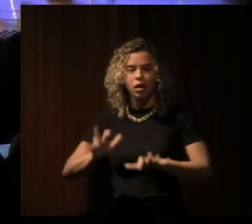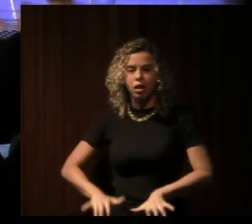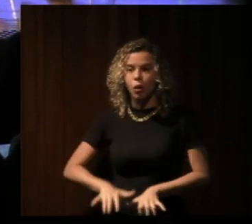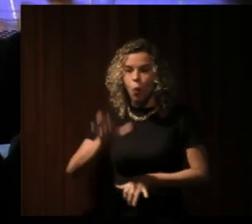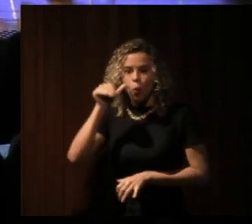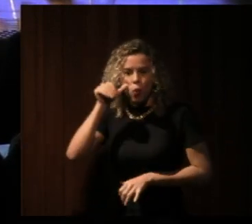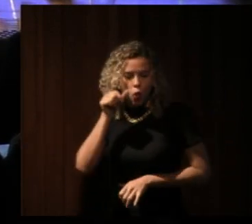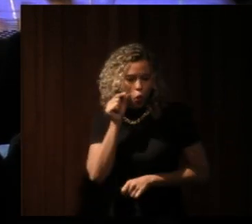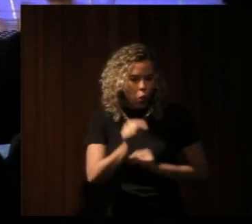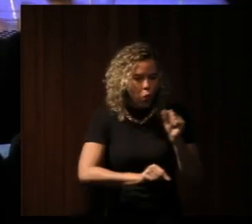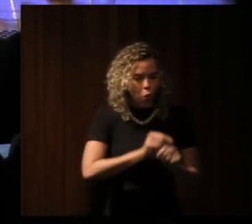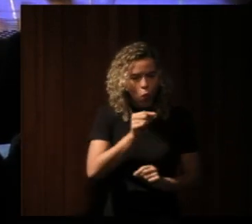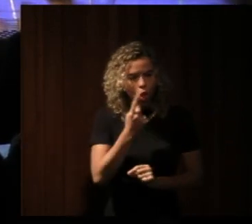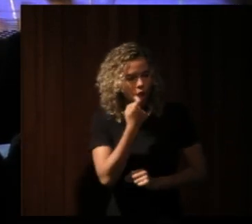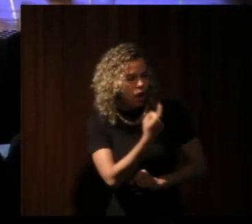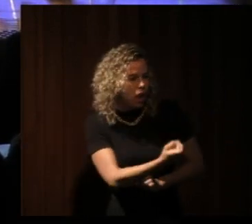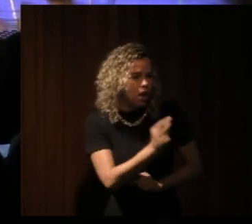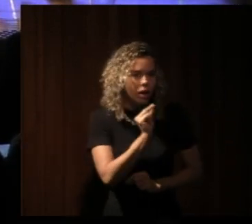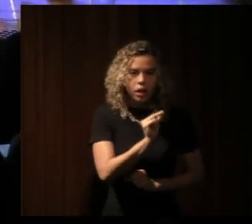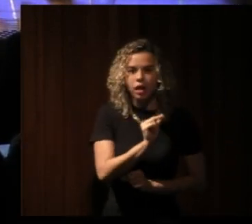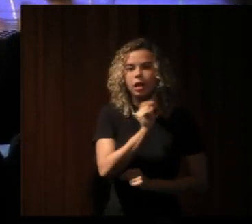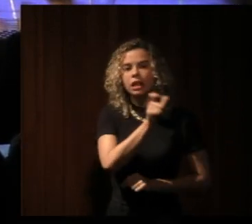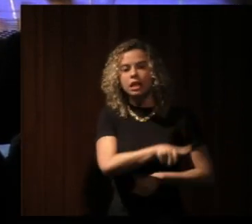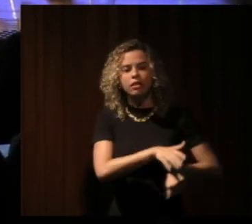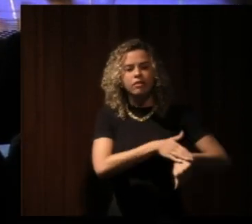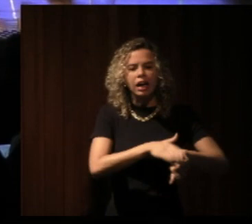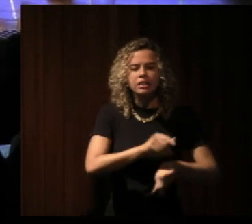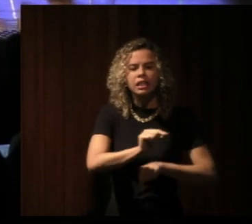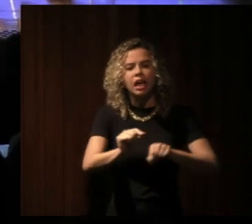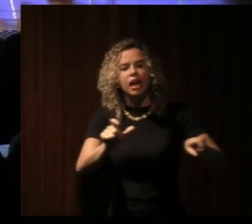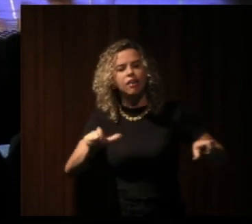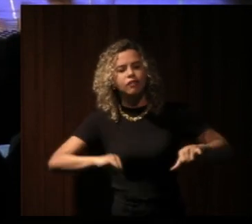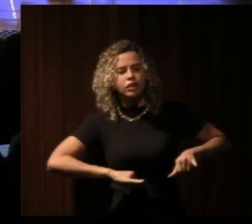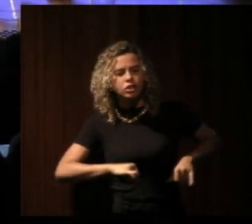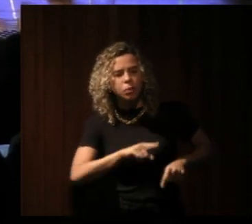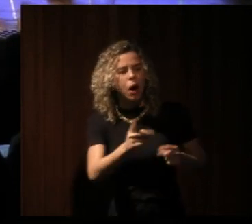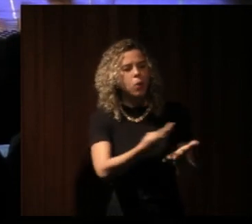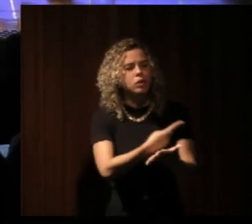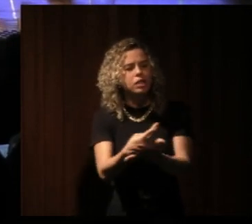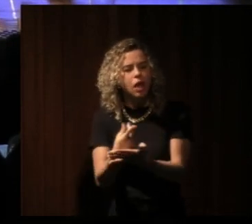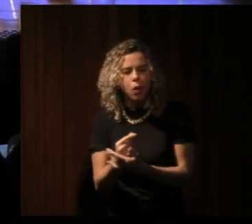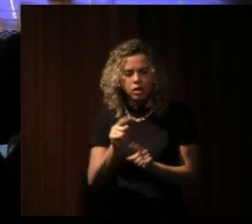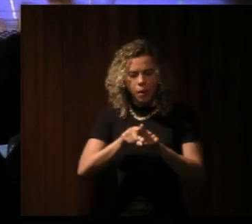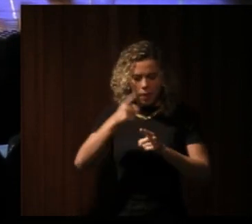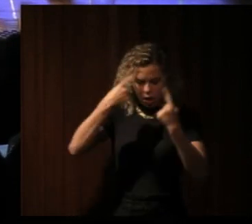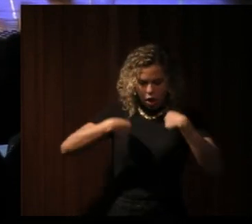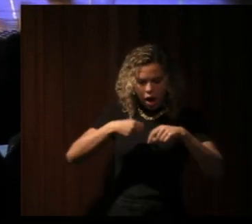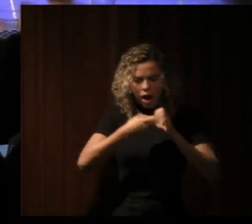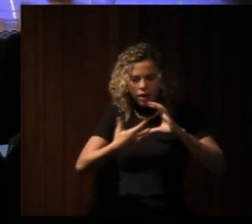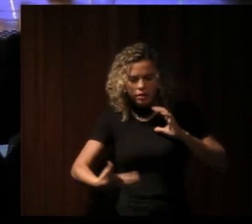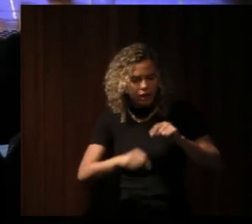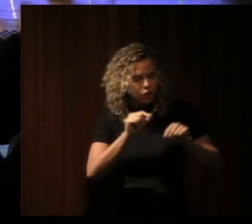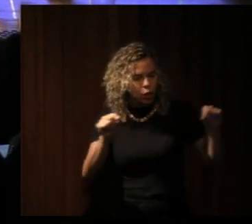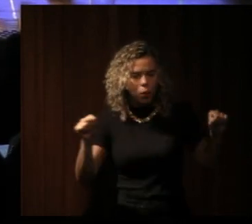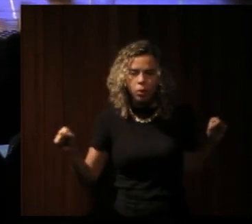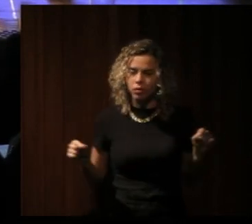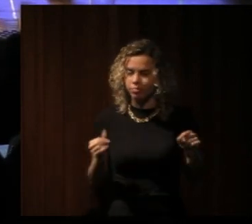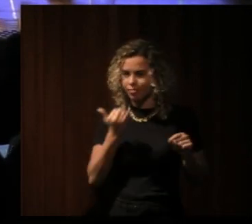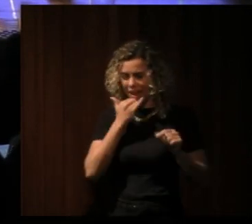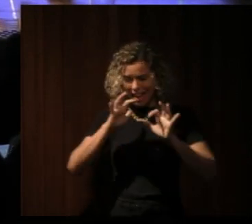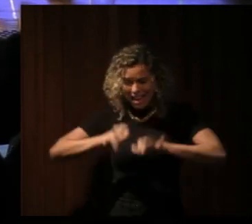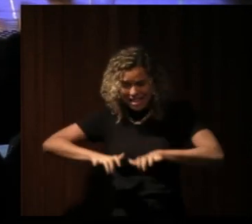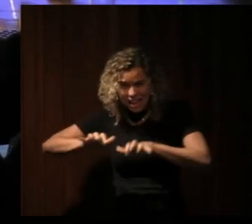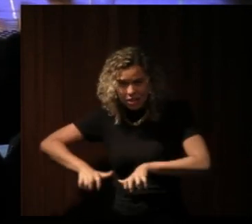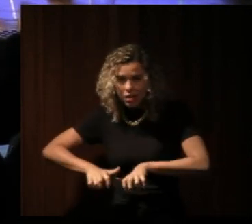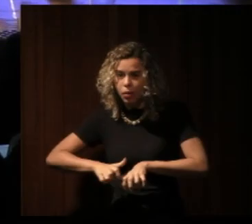curiosidade eh o que que Quais são as vítimas Quais são as características e a redação é muito tem muito